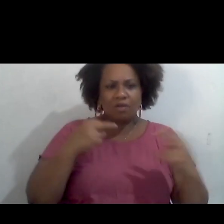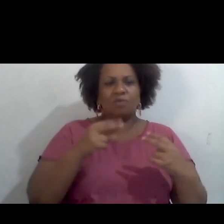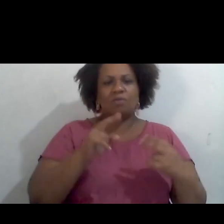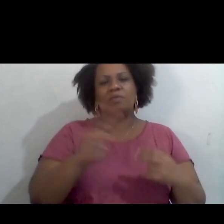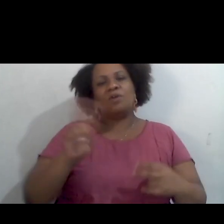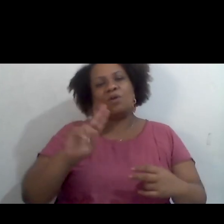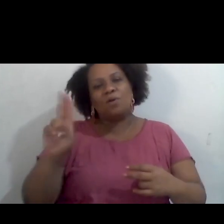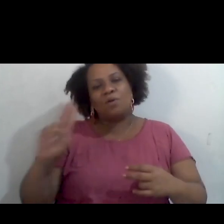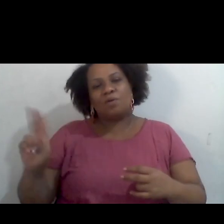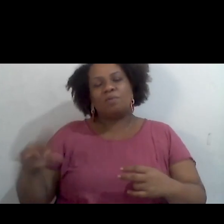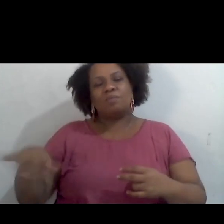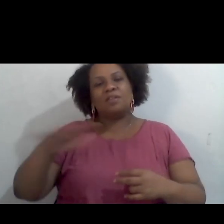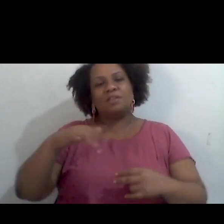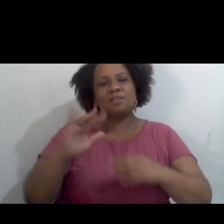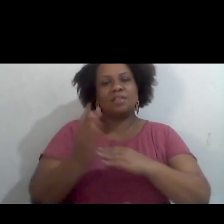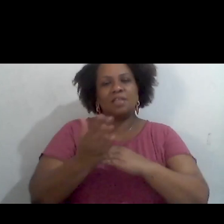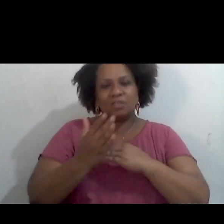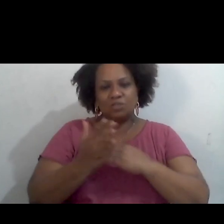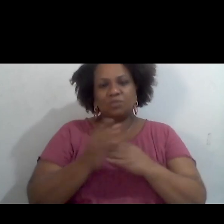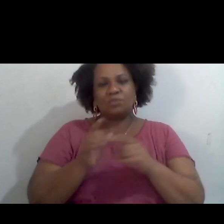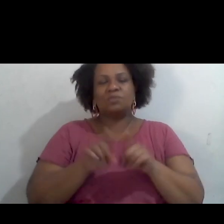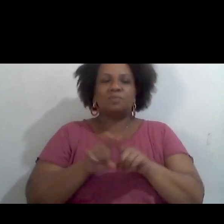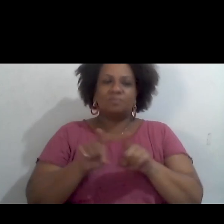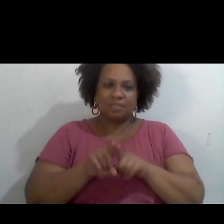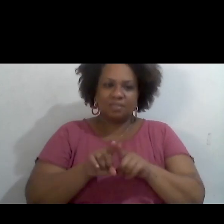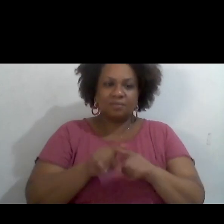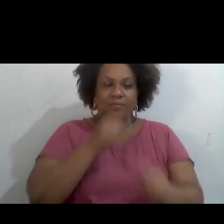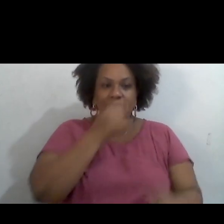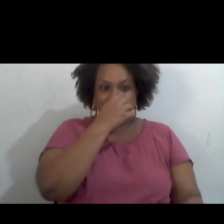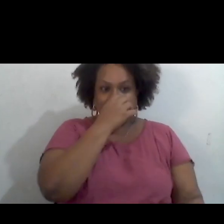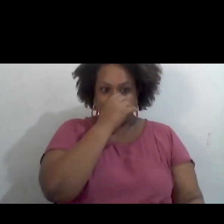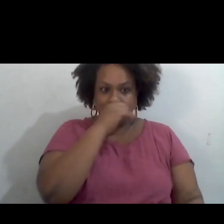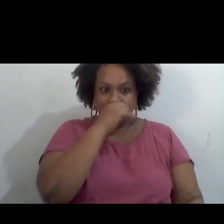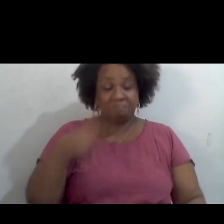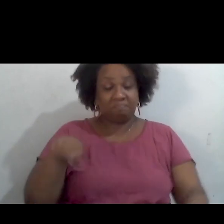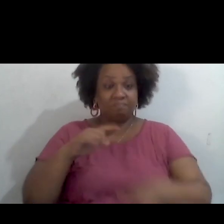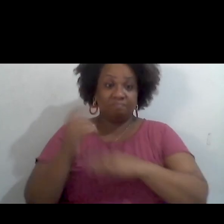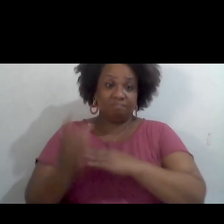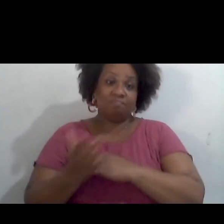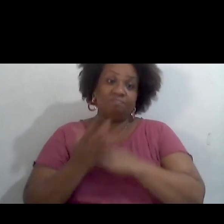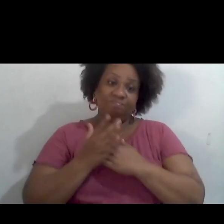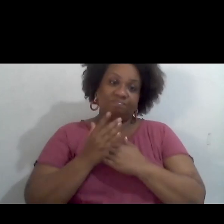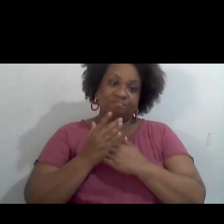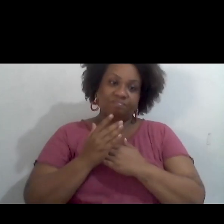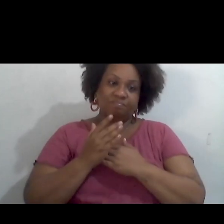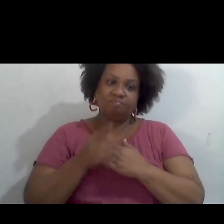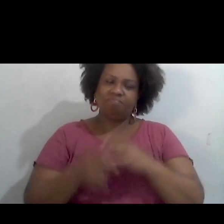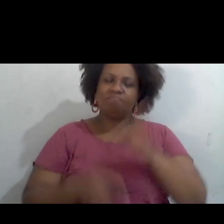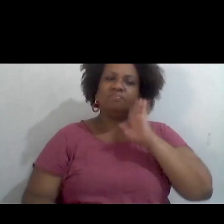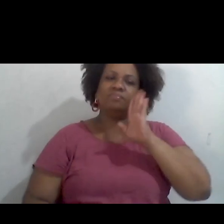Aline, Laysa, Gui, a galera tem me dado essa ajuda e esse suporte tem sido muito